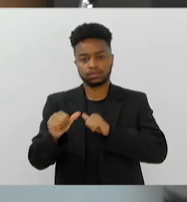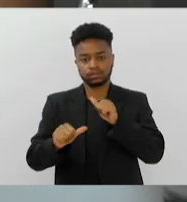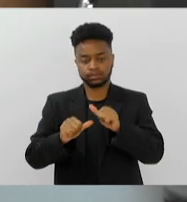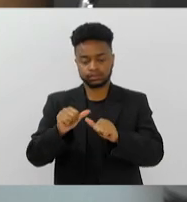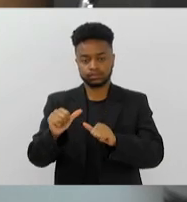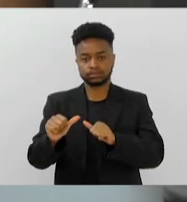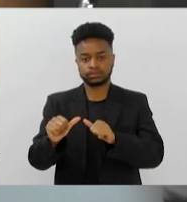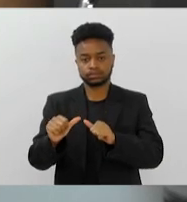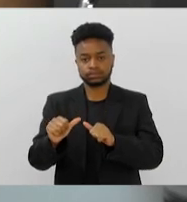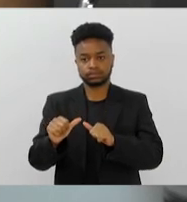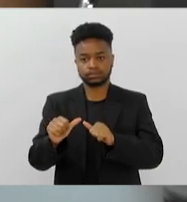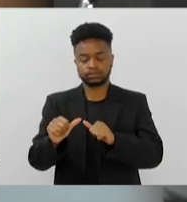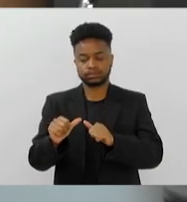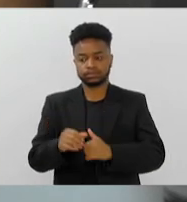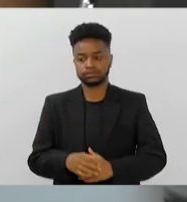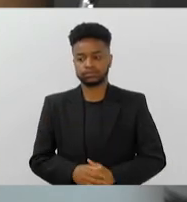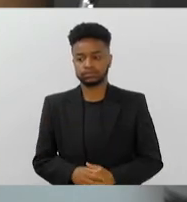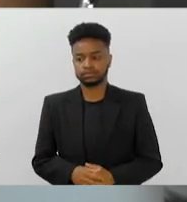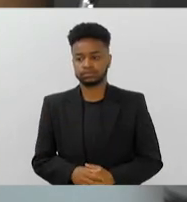modificativa